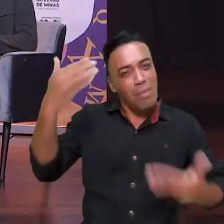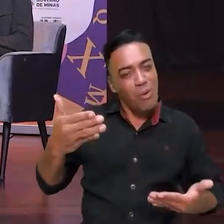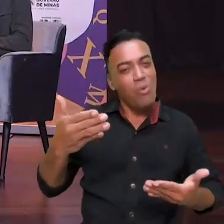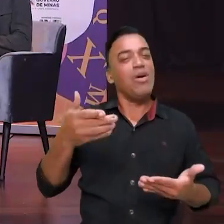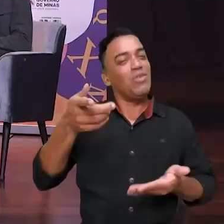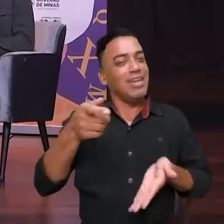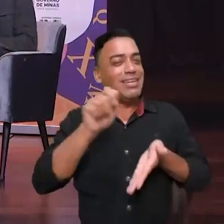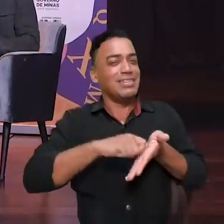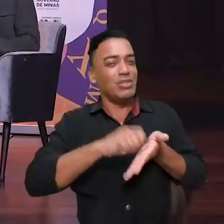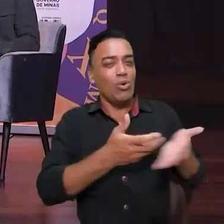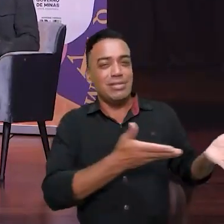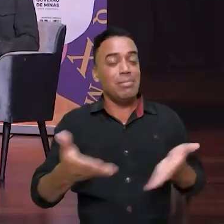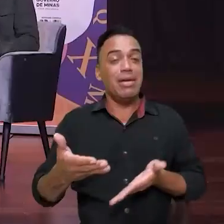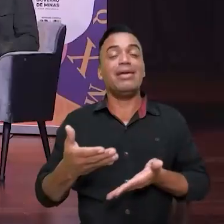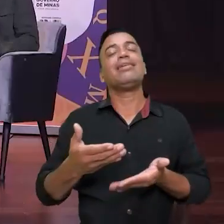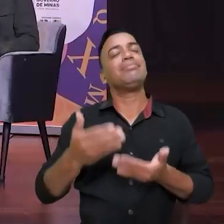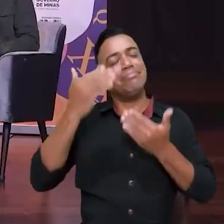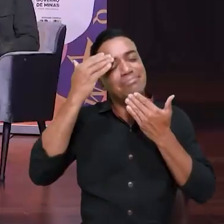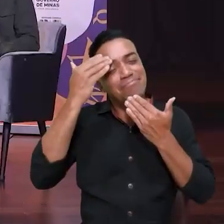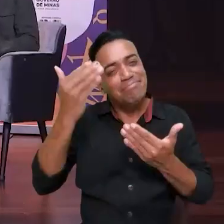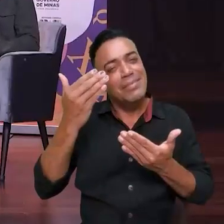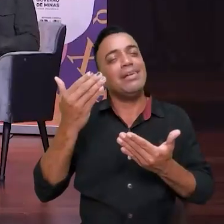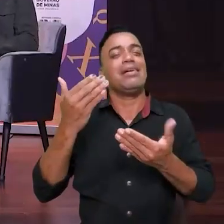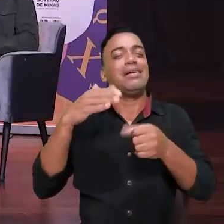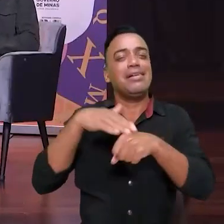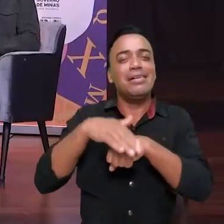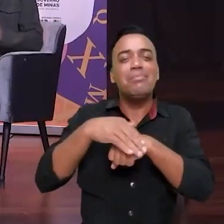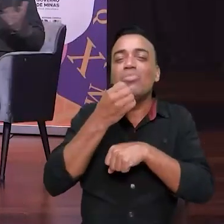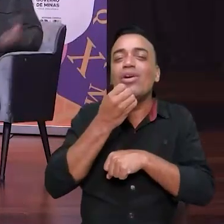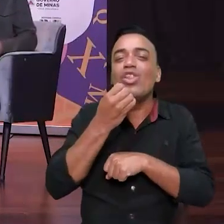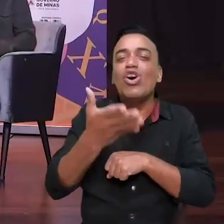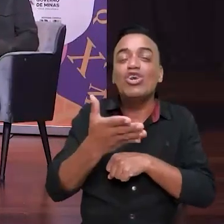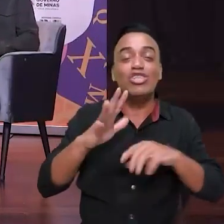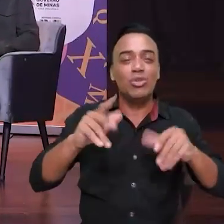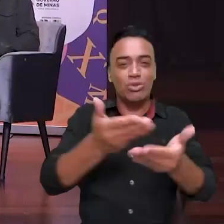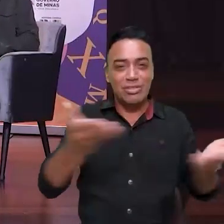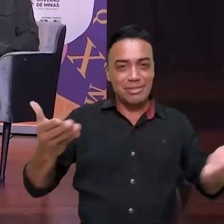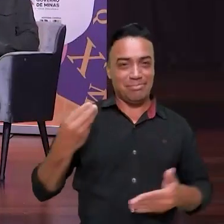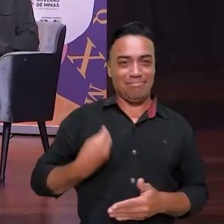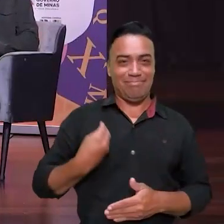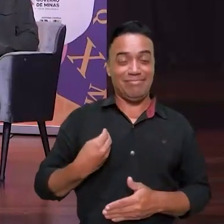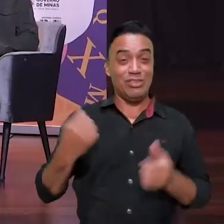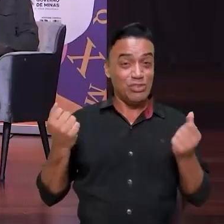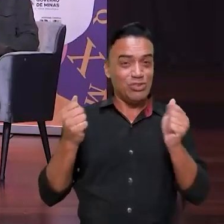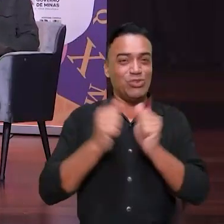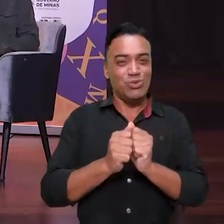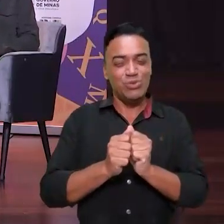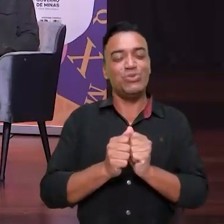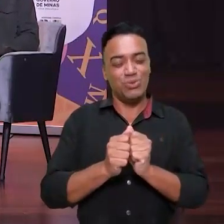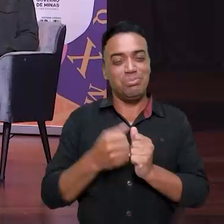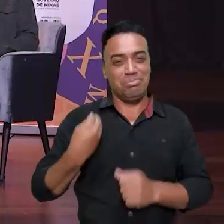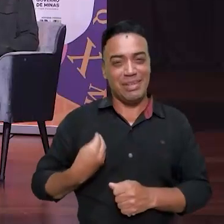como autor. Pô, Josane, boa noite, agradeço demais aqui a sua companhia. Muito boa noite a todos que puderam estar aqui com a gente